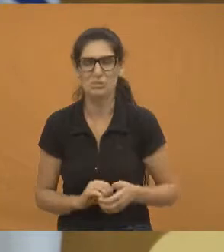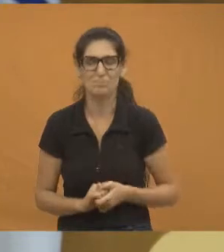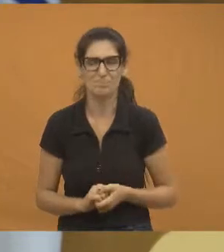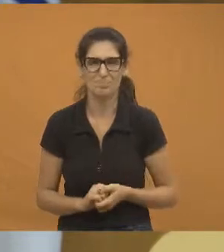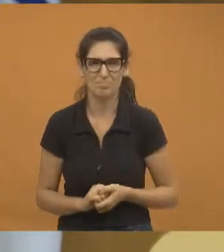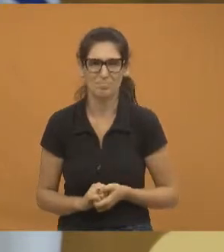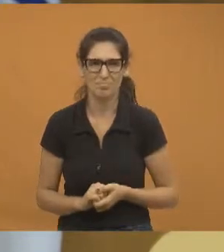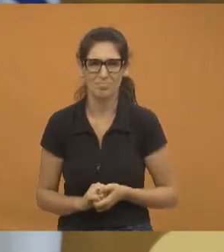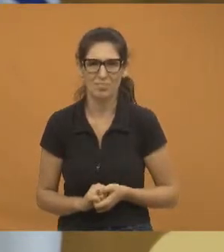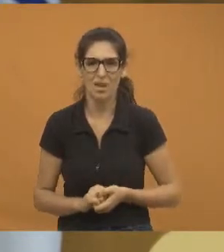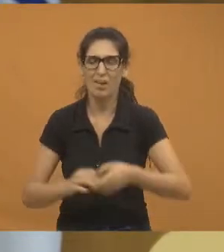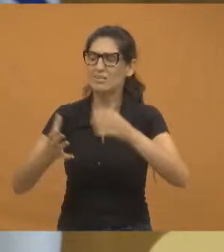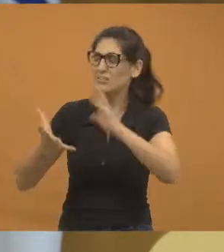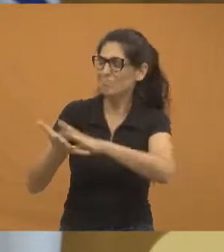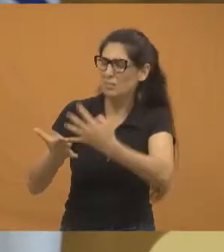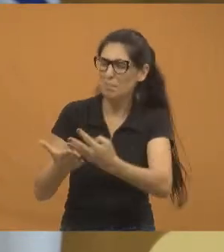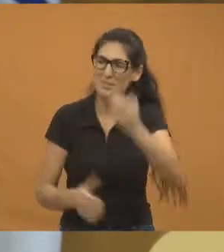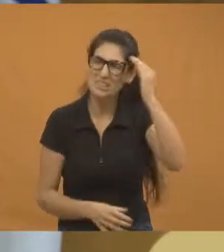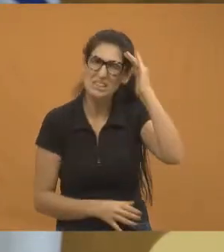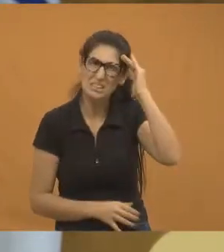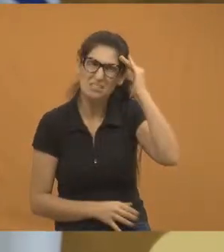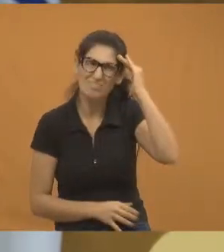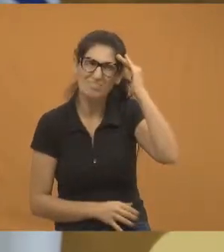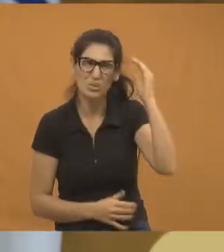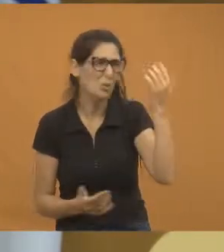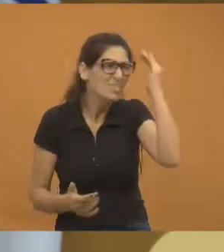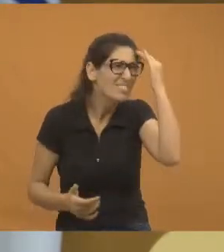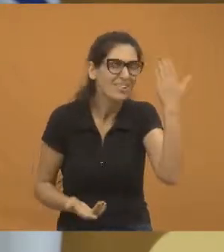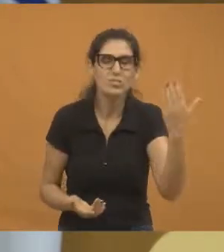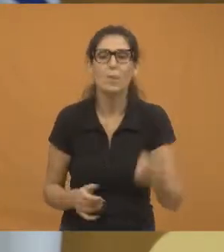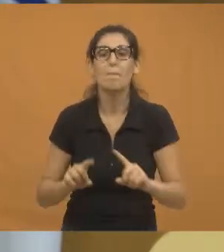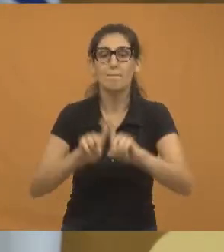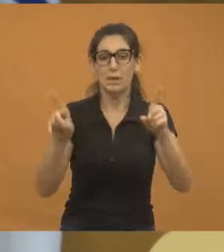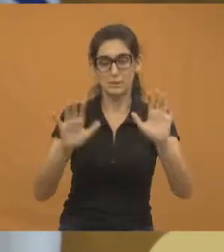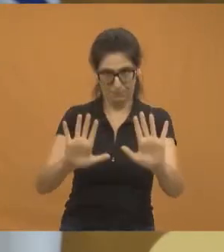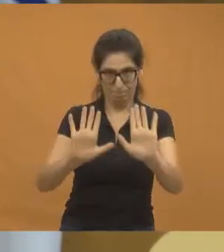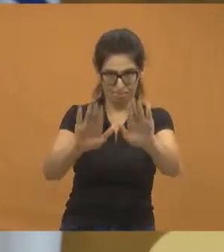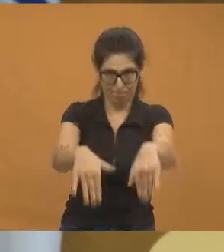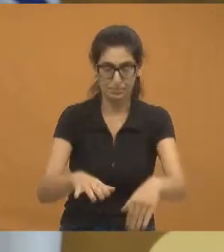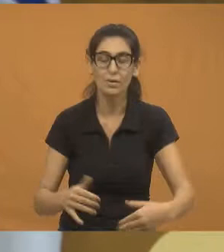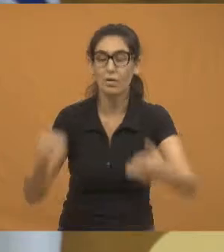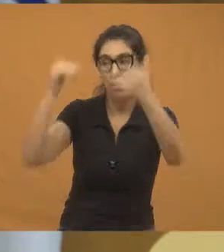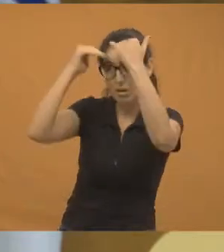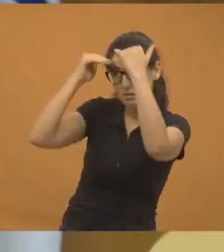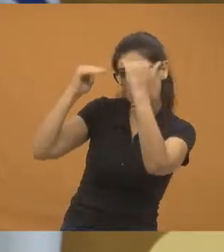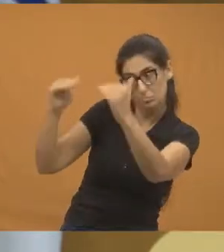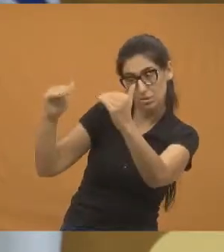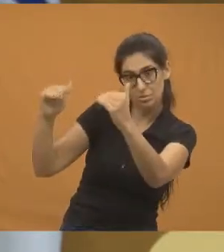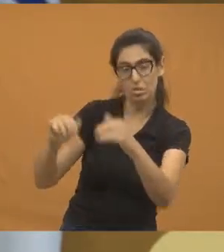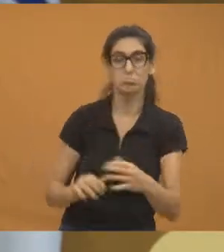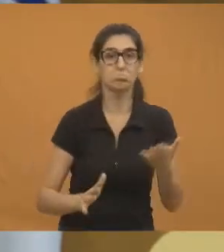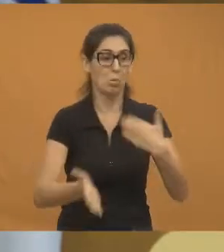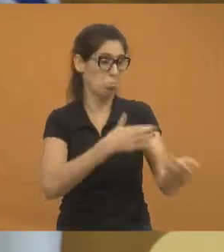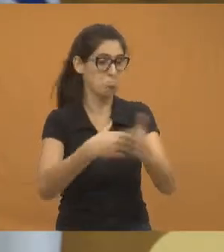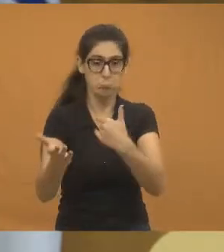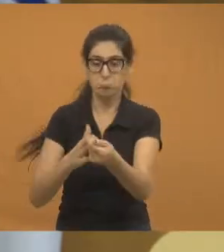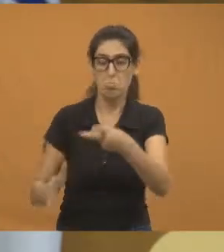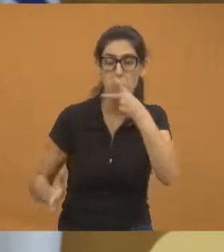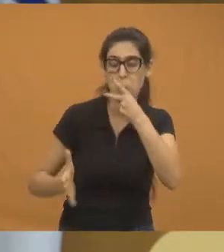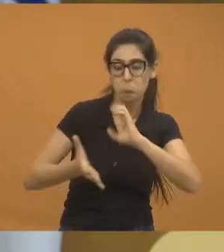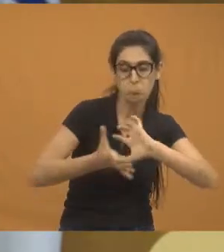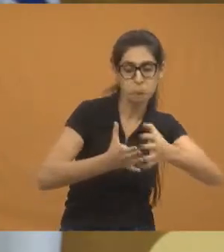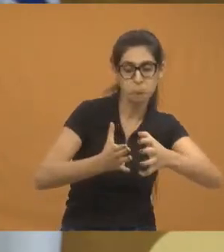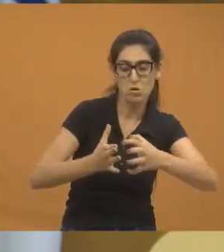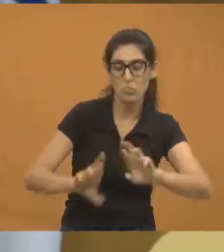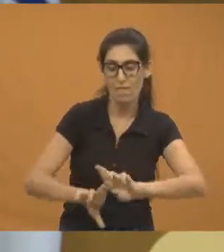secretaria de educação até porque assim tem que ter um respeito é independente desde de posicionamentos políticos eu respeito demais